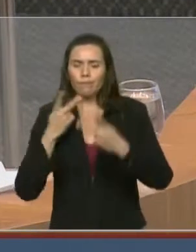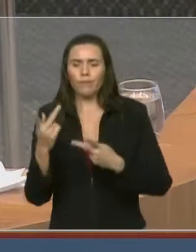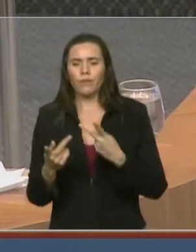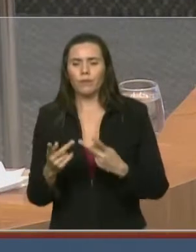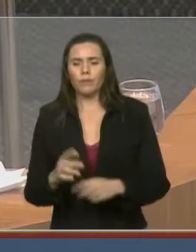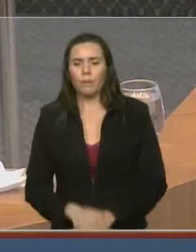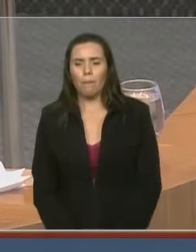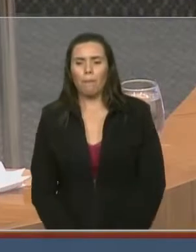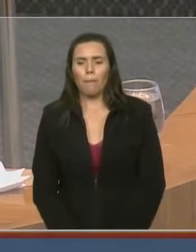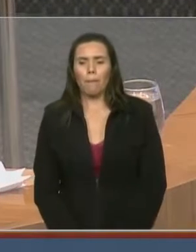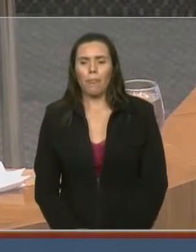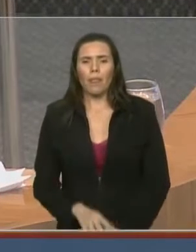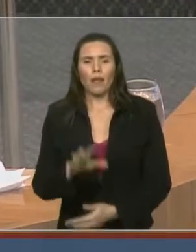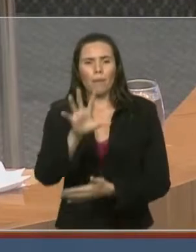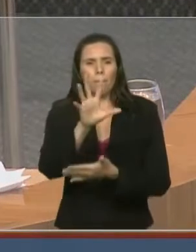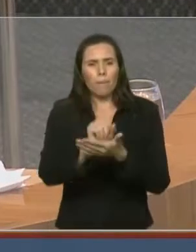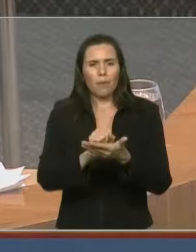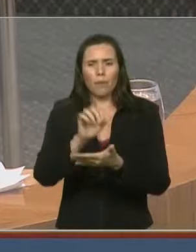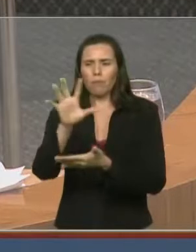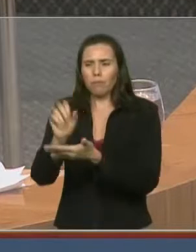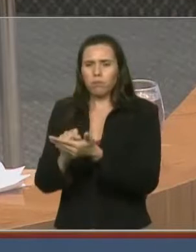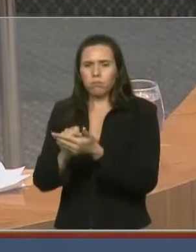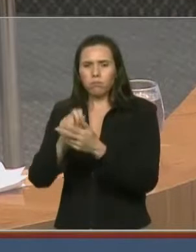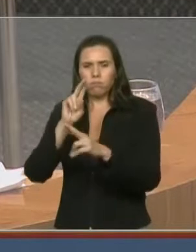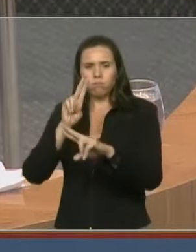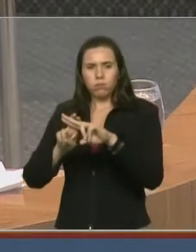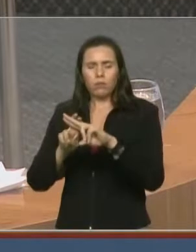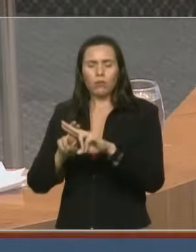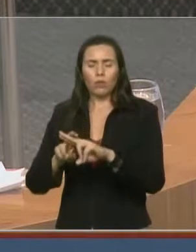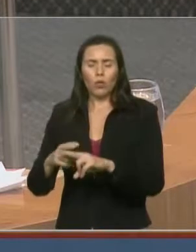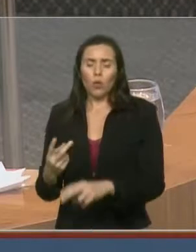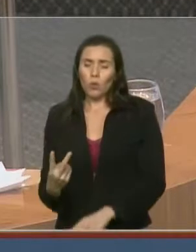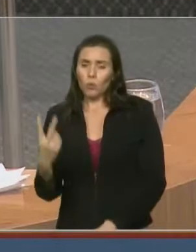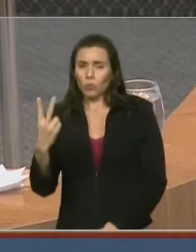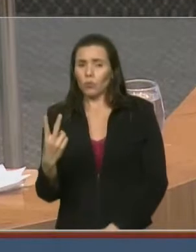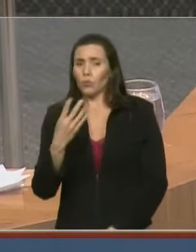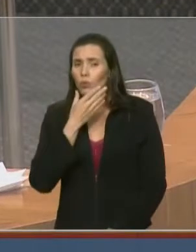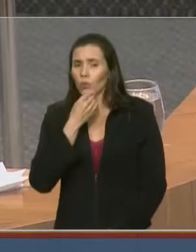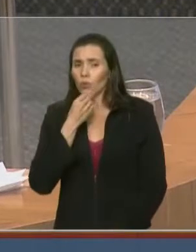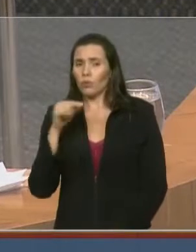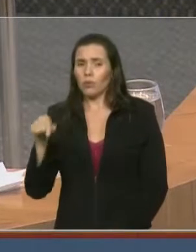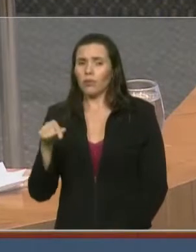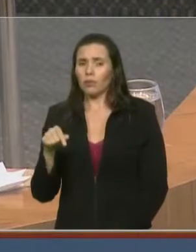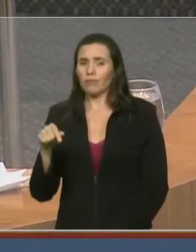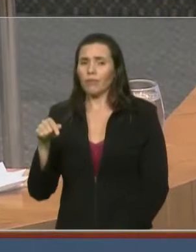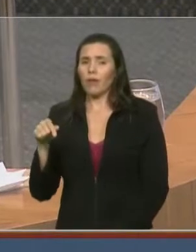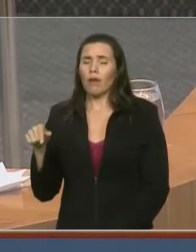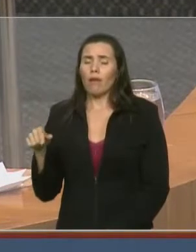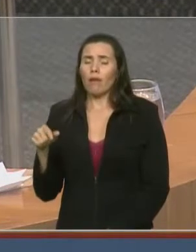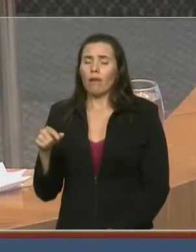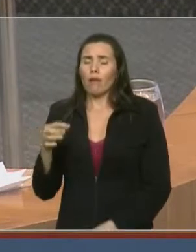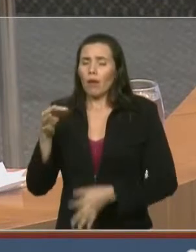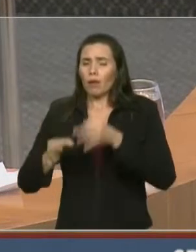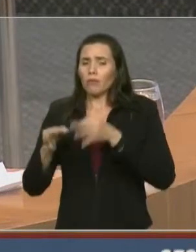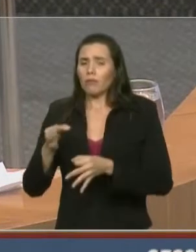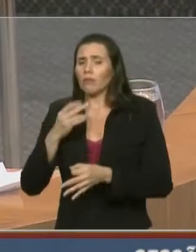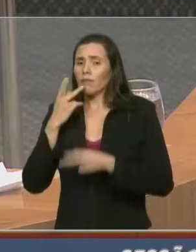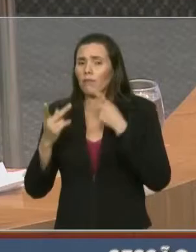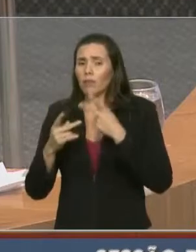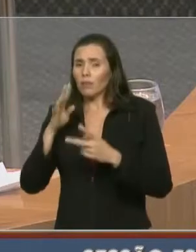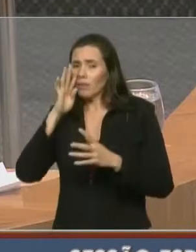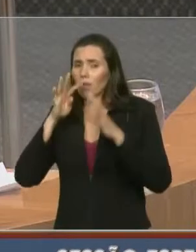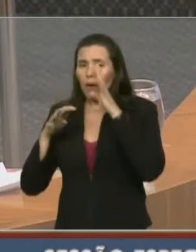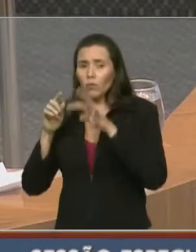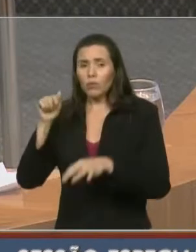de 2 acusados pela morte da Mariana, usei também a tribuna para também cobrar